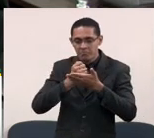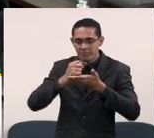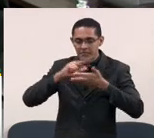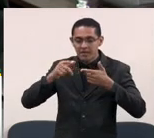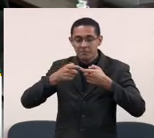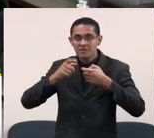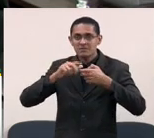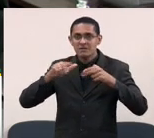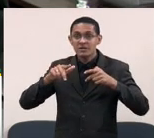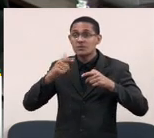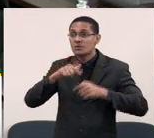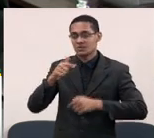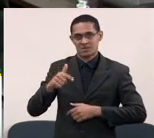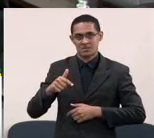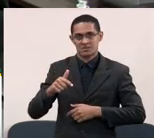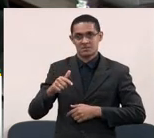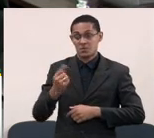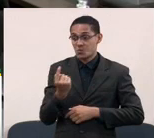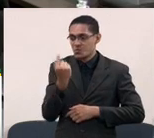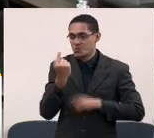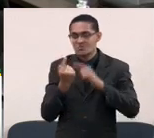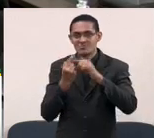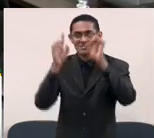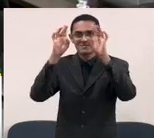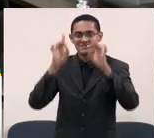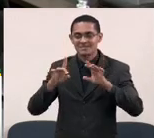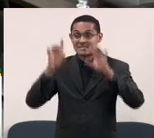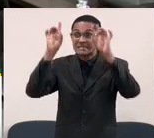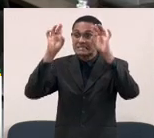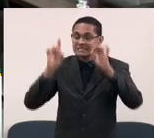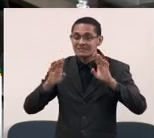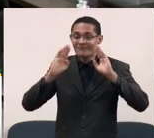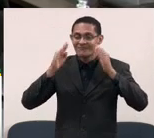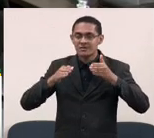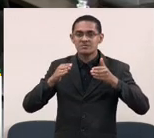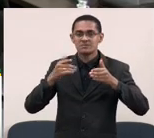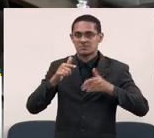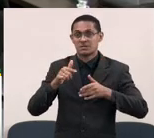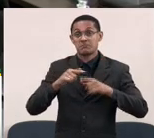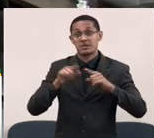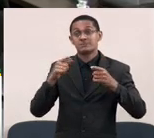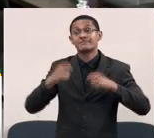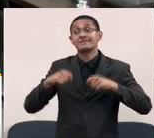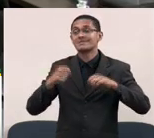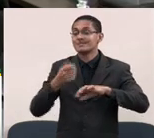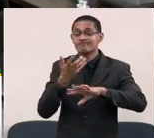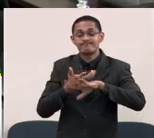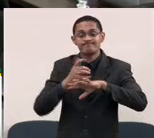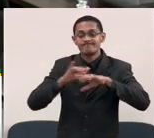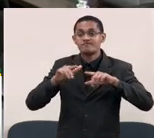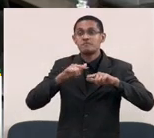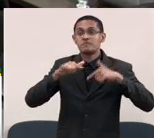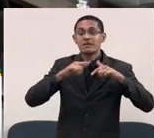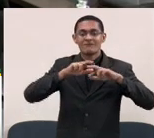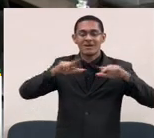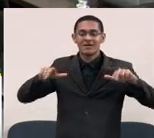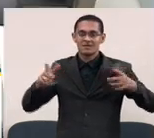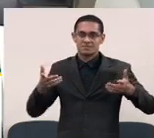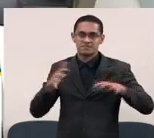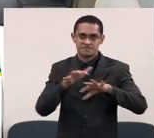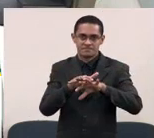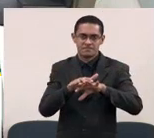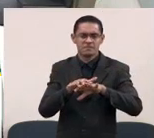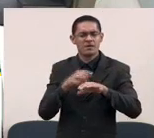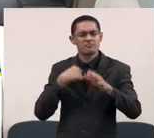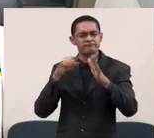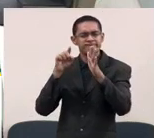ele não tem método único para tratamento, mas temos que trabalhar a abordagem multidisciplinar. Eu queria saber se hoje